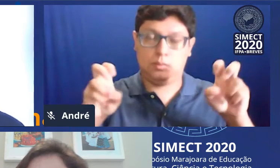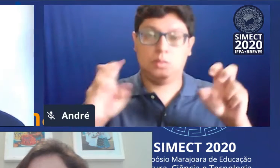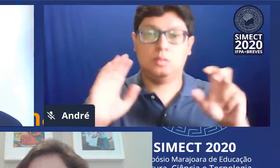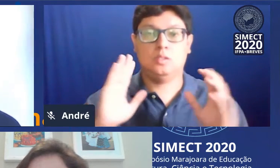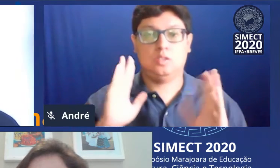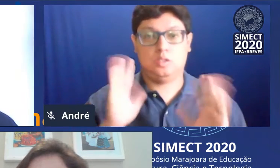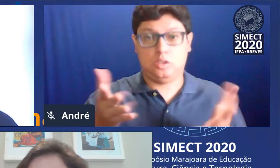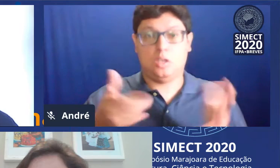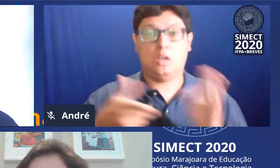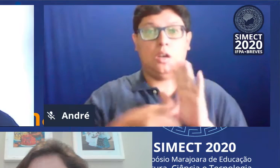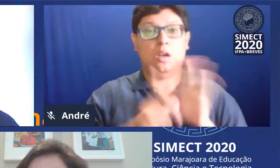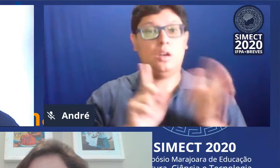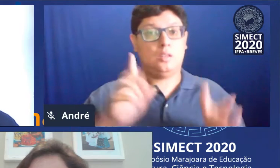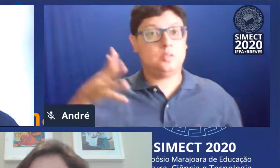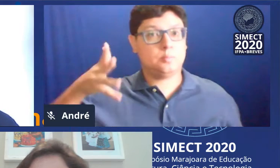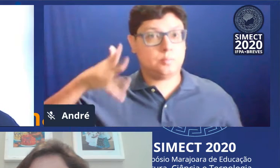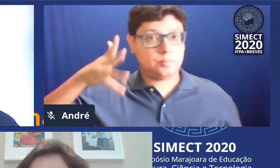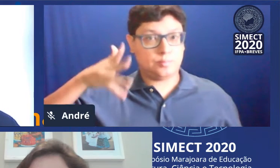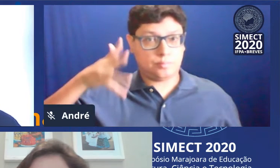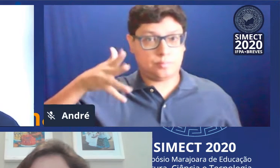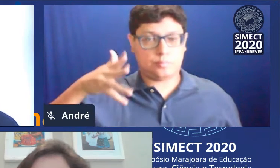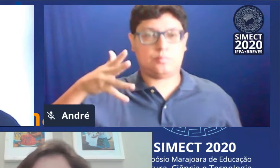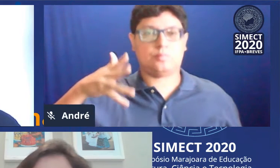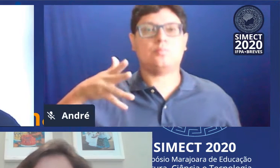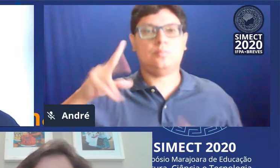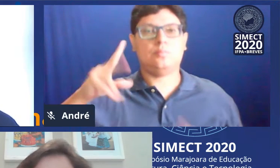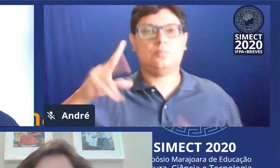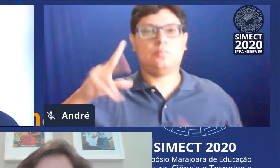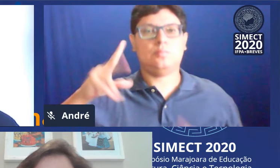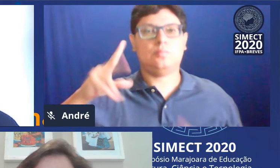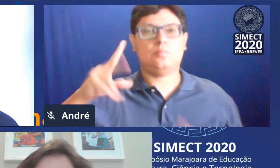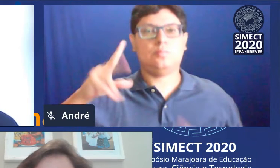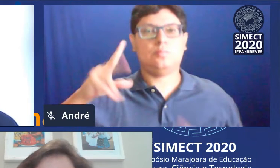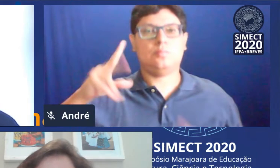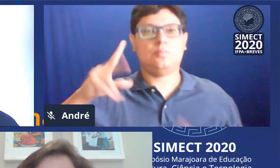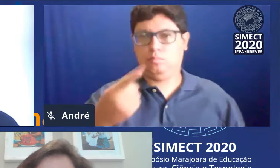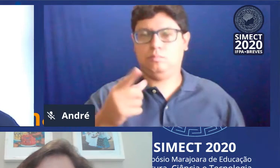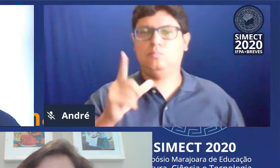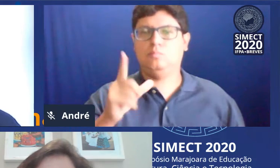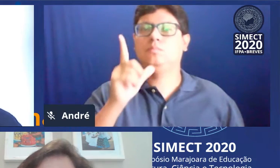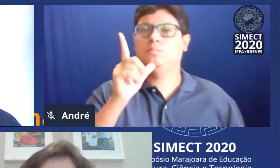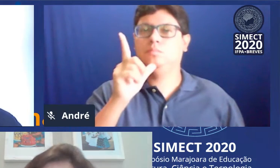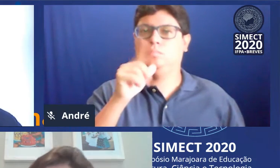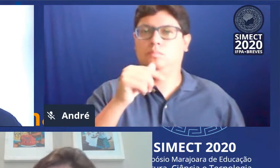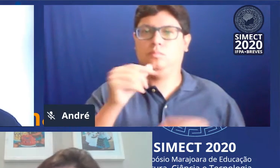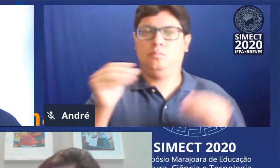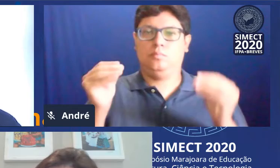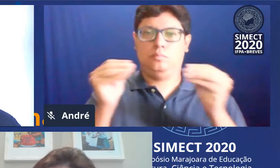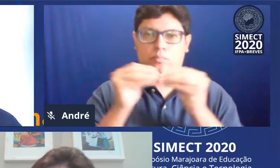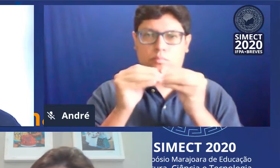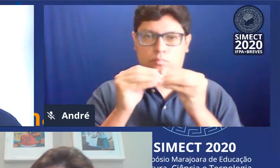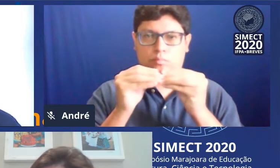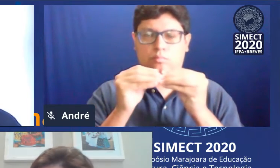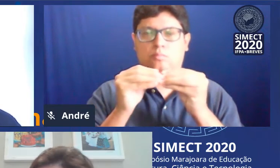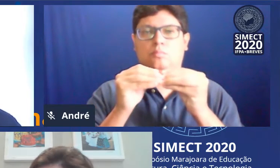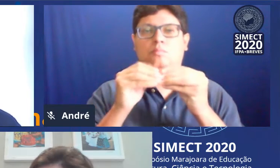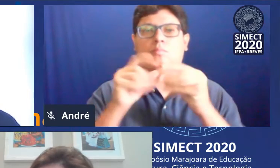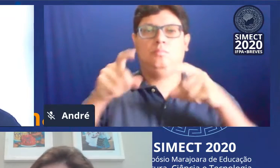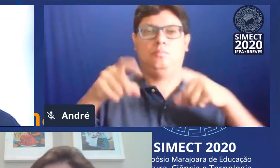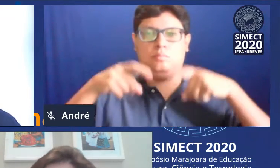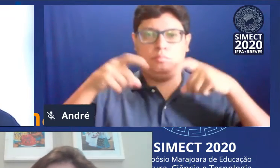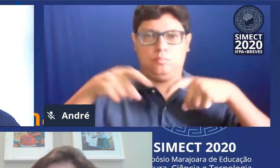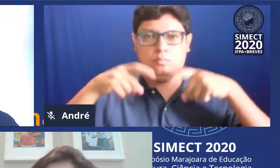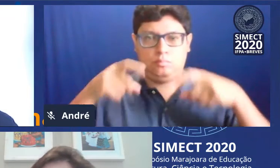ver um outro ramo, né, que também vem crescendo muito ultimamente aí na aquicultura. Né? É uma